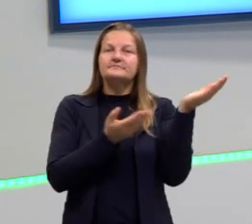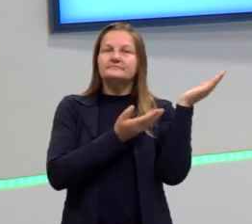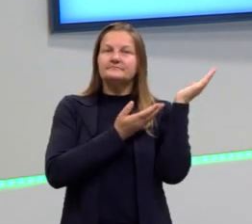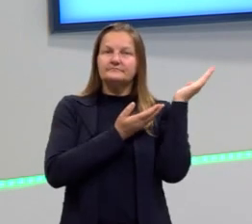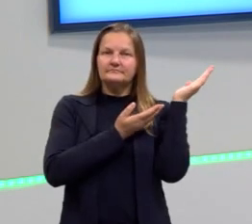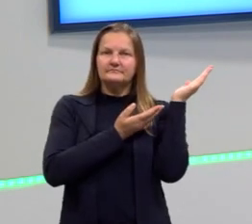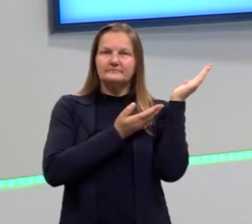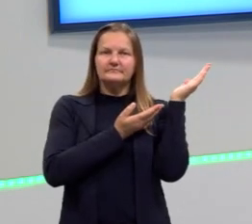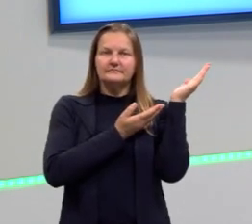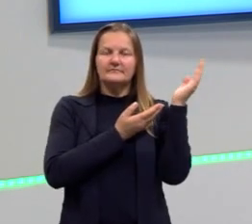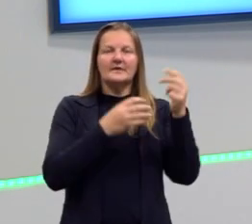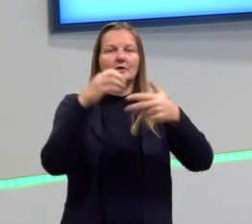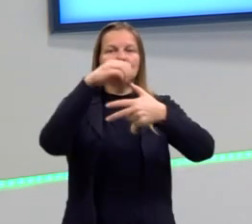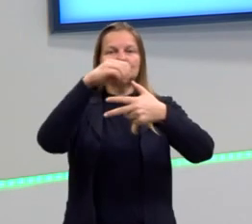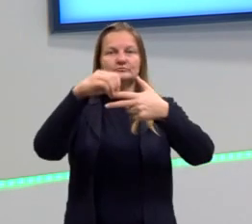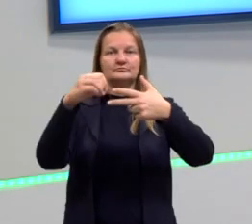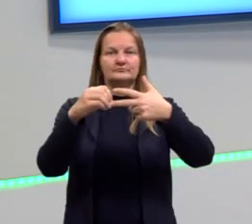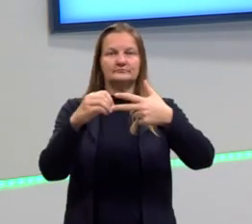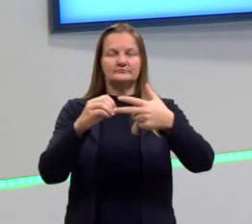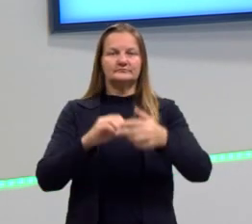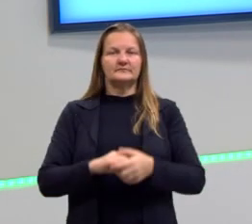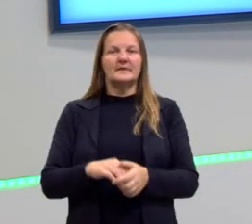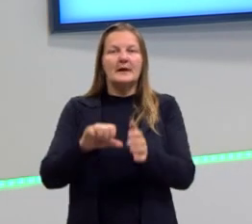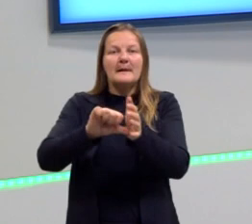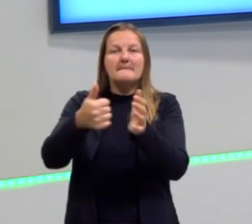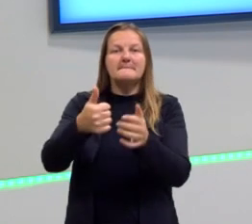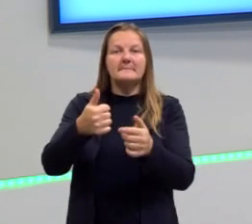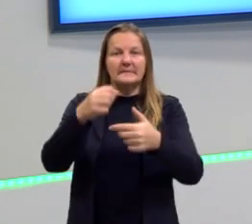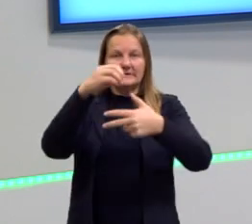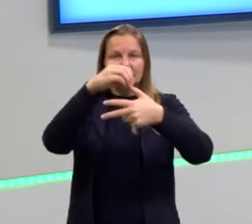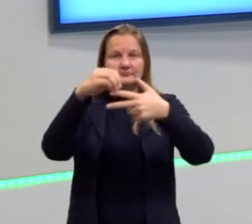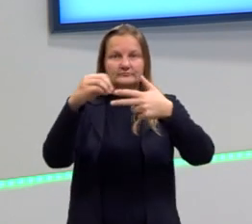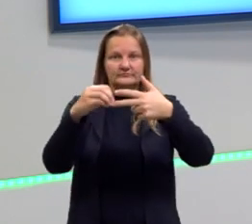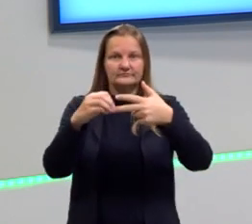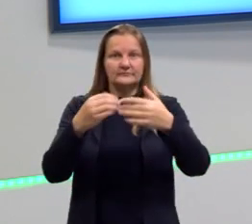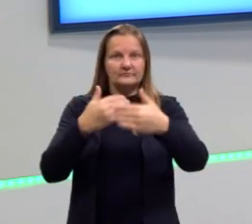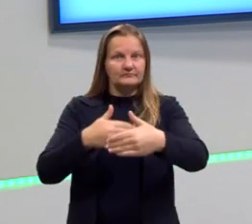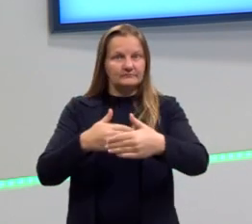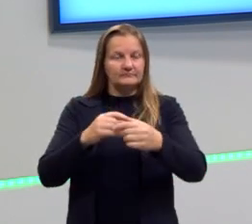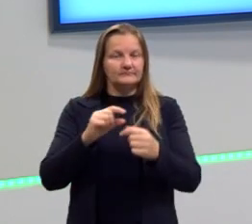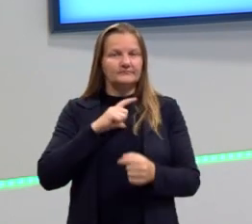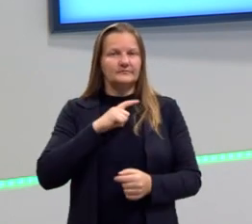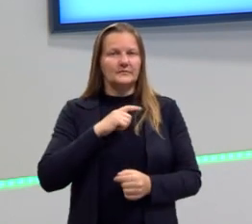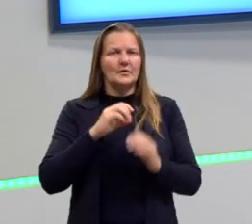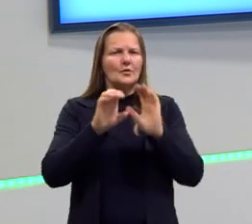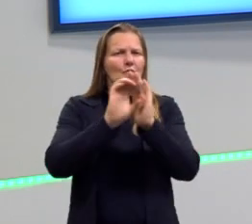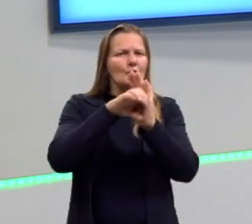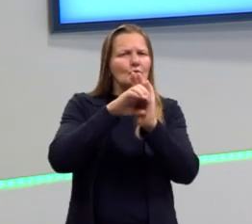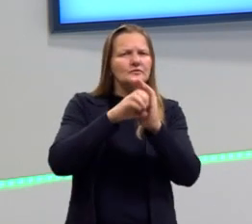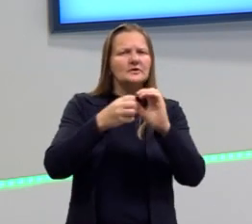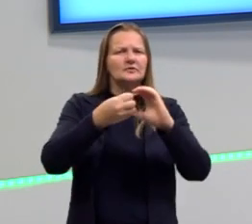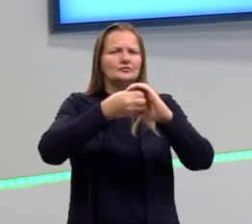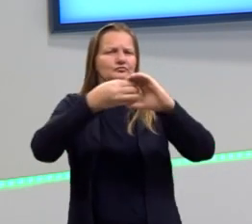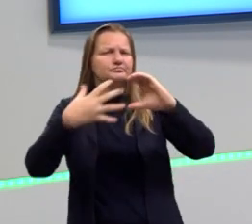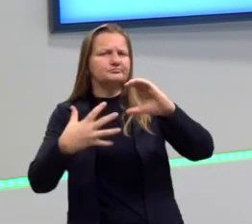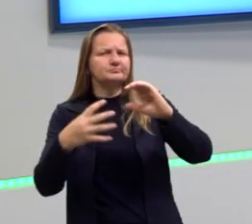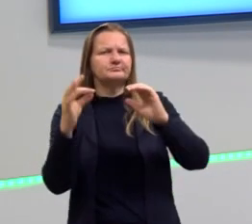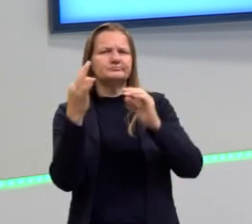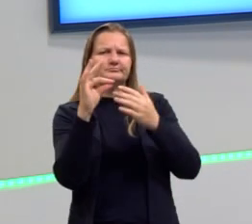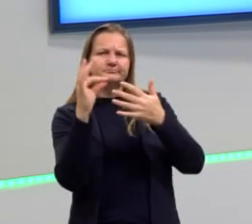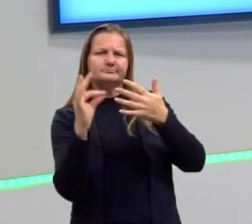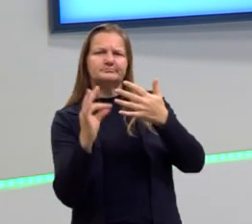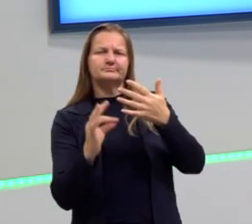duas questões do Enem a primeira questão nós vamos trabalhar então com conceitos classificações